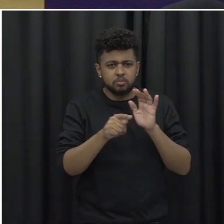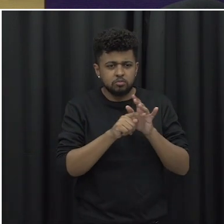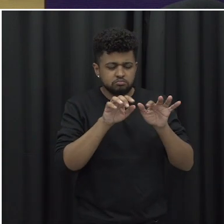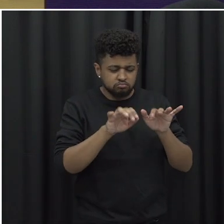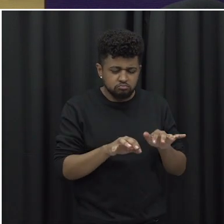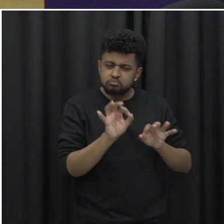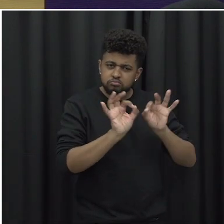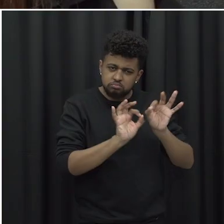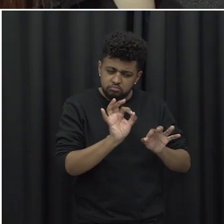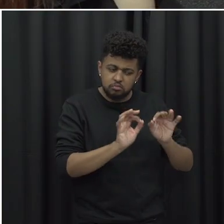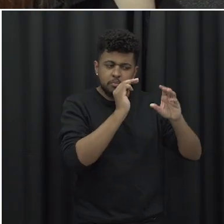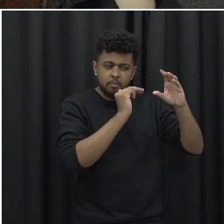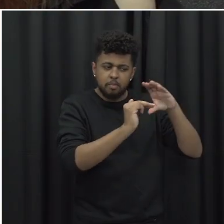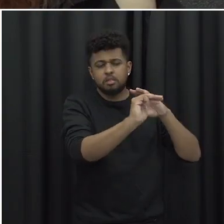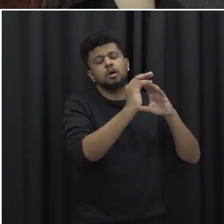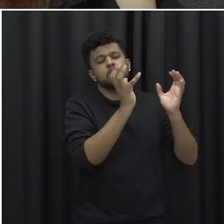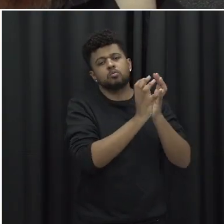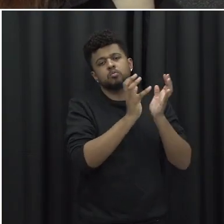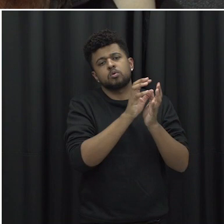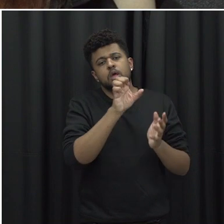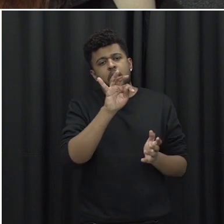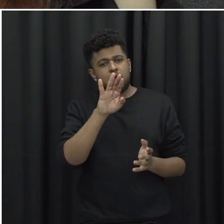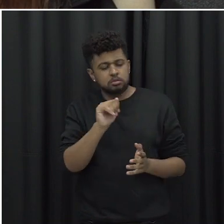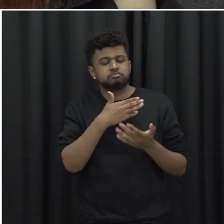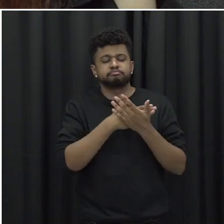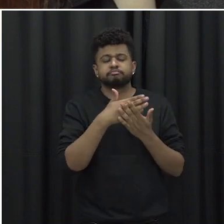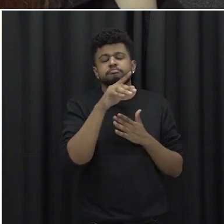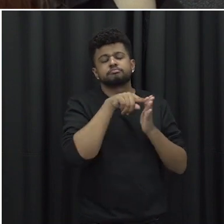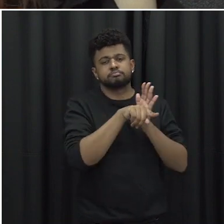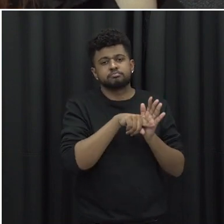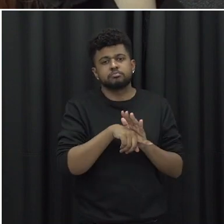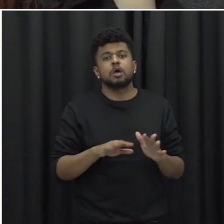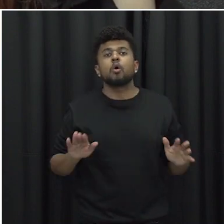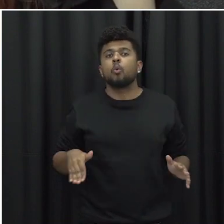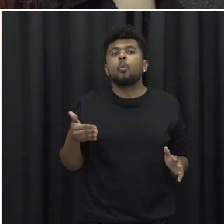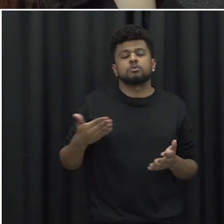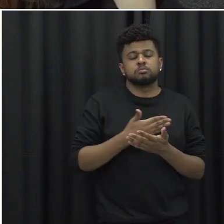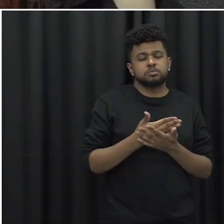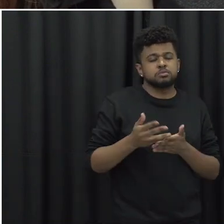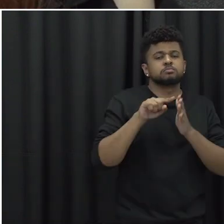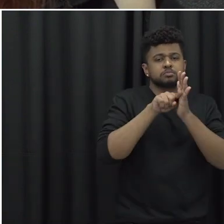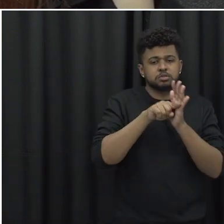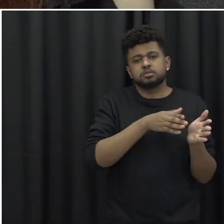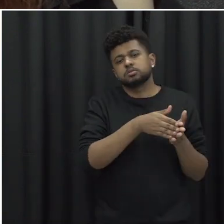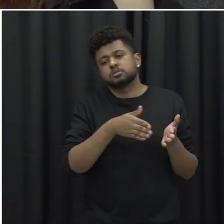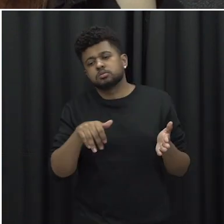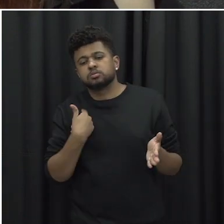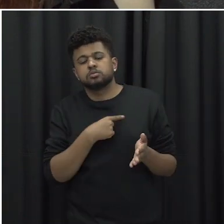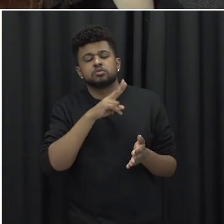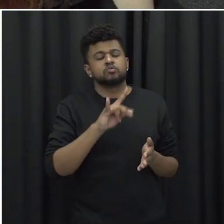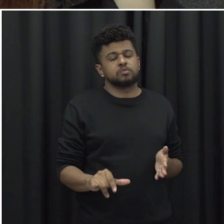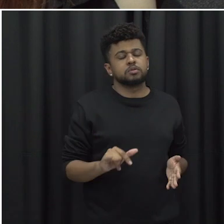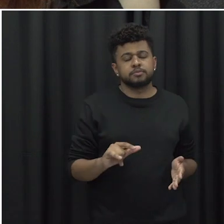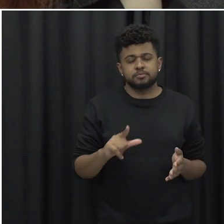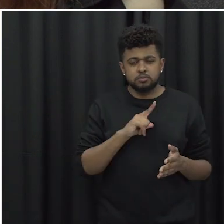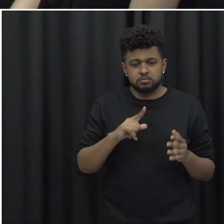essas pesquisas em andamento, a gente vai até divulgar para as pessoas que tiverem esse interesse participar.